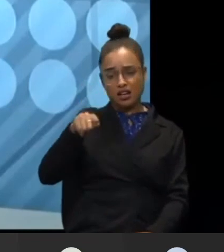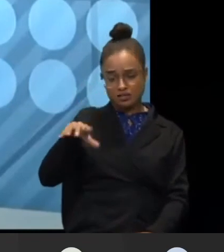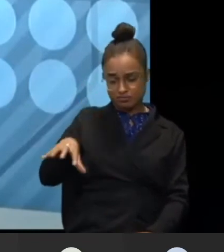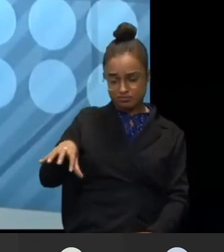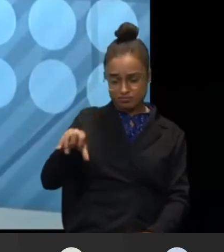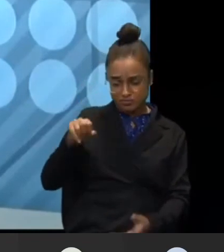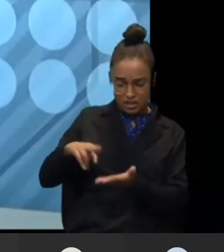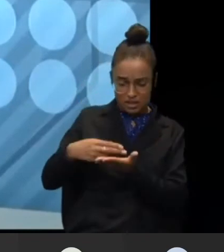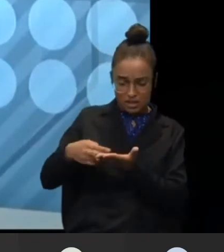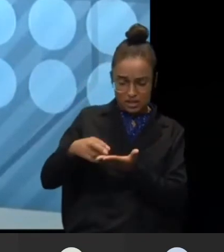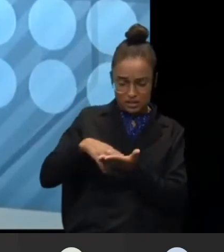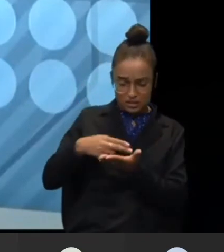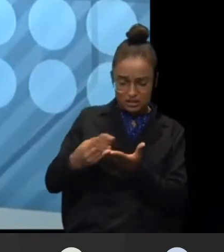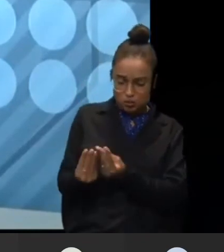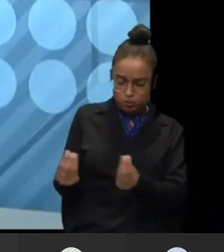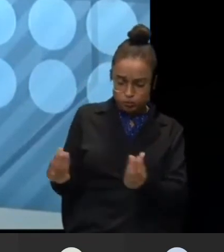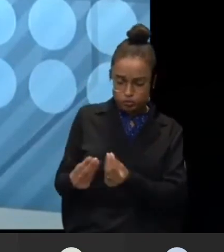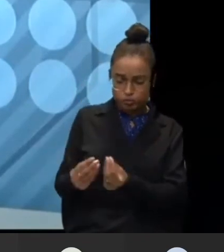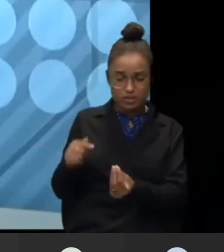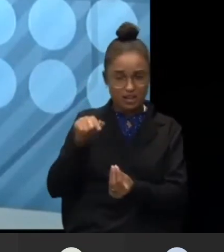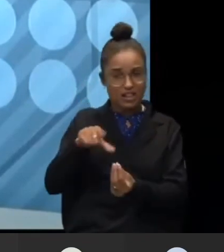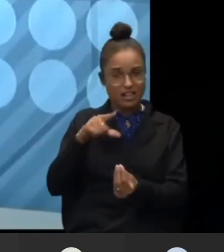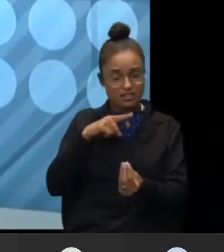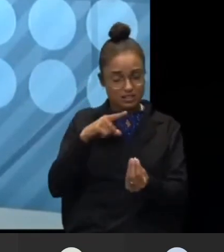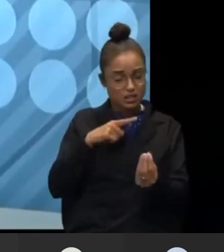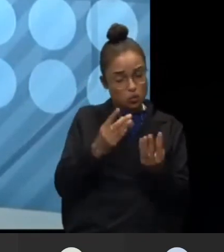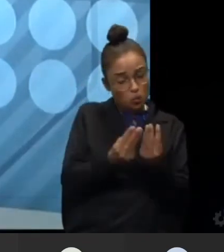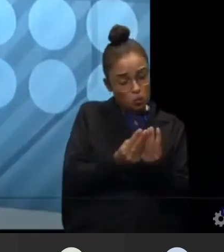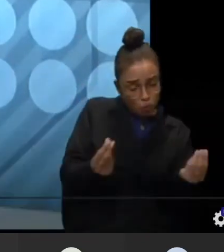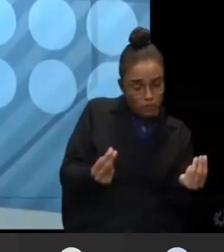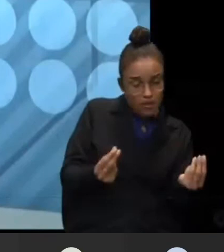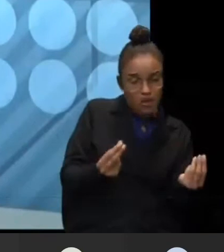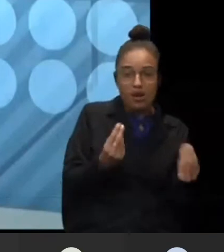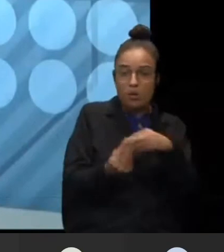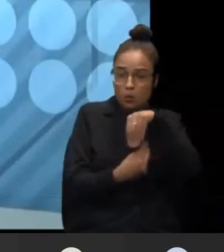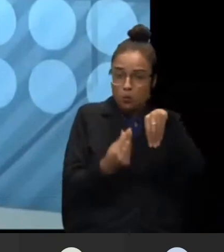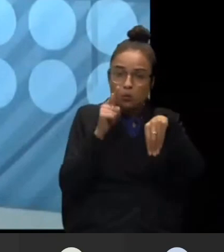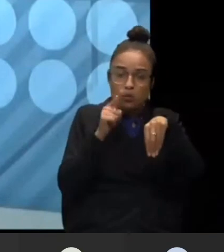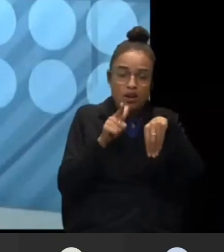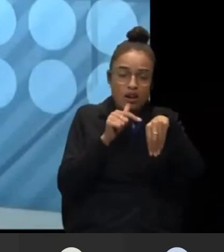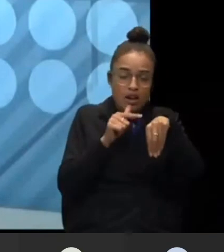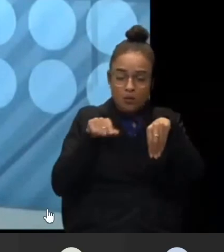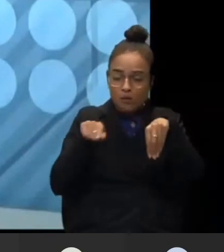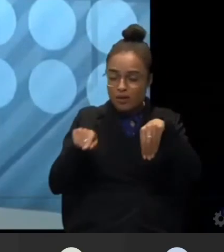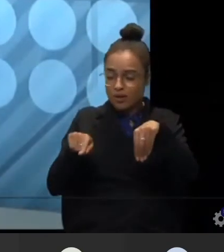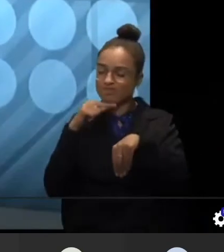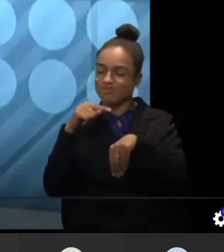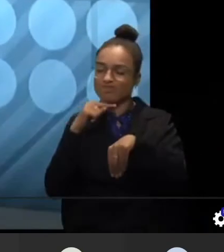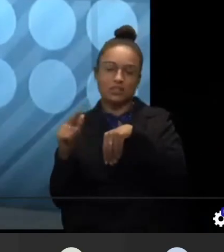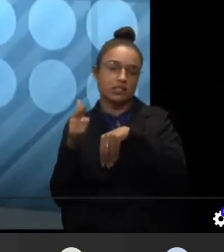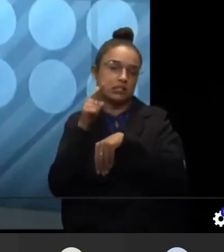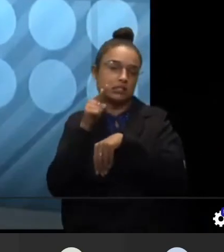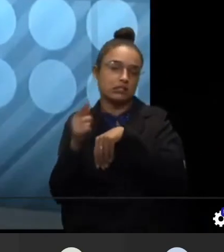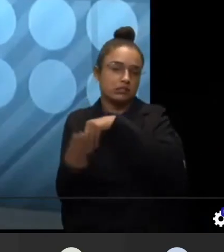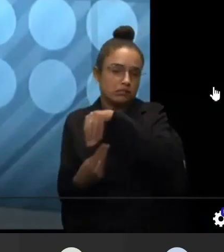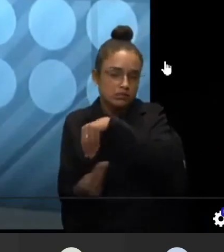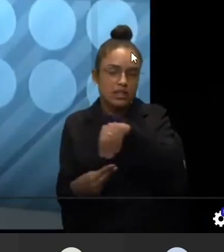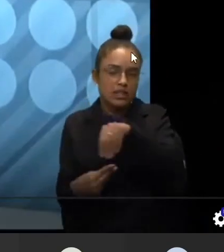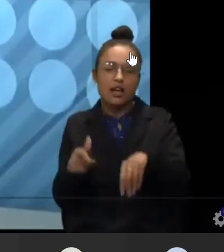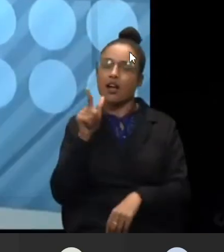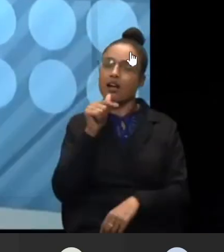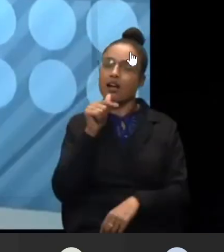uma emulsão, então contém compostos que são solúveis em água e compostos que são insolúveis em água, que é a fração lipídica.